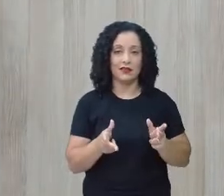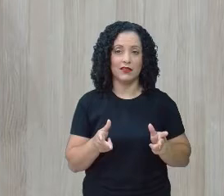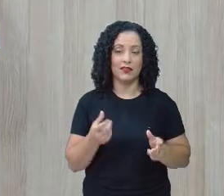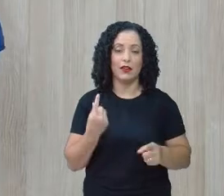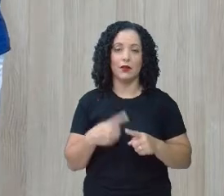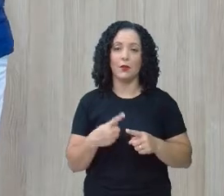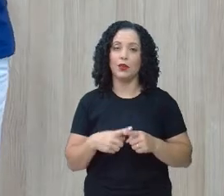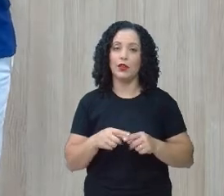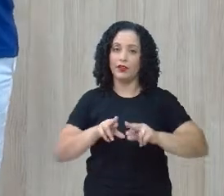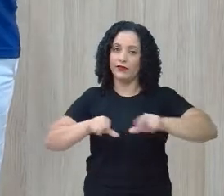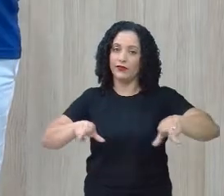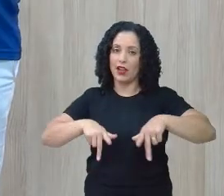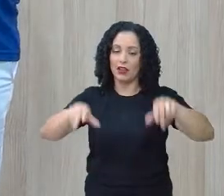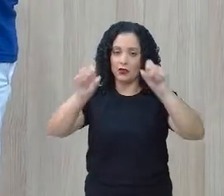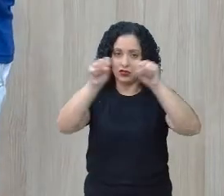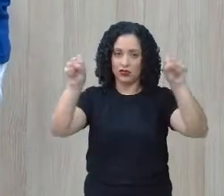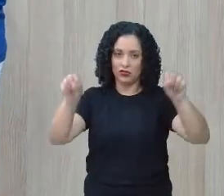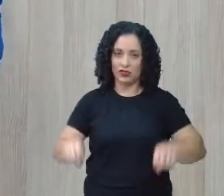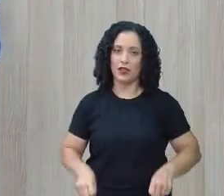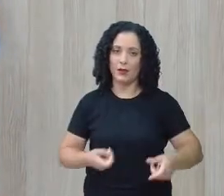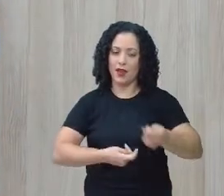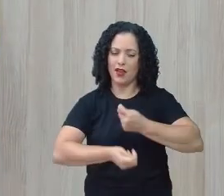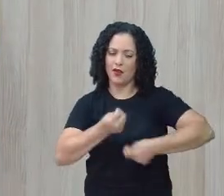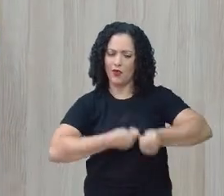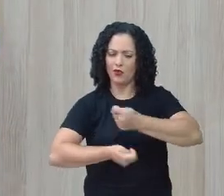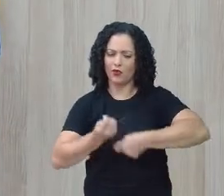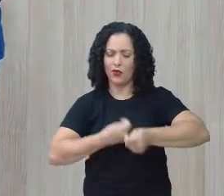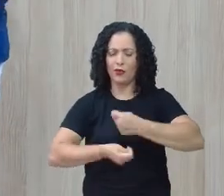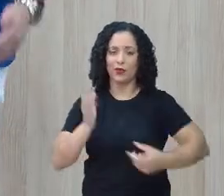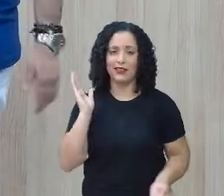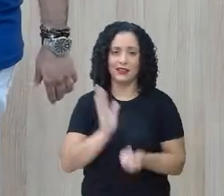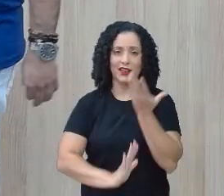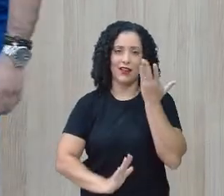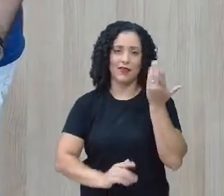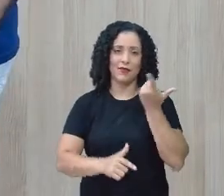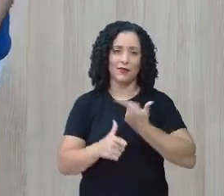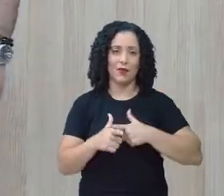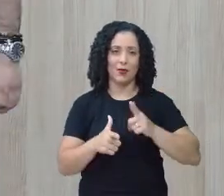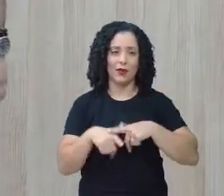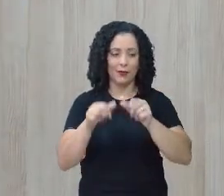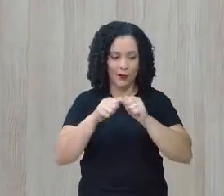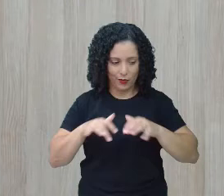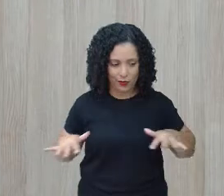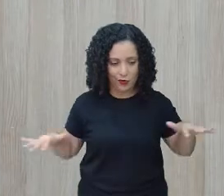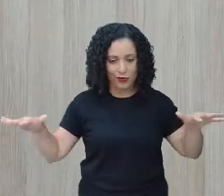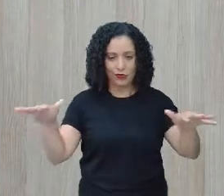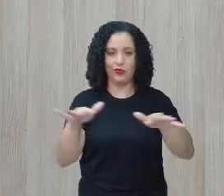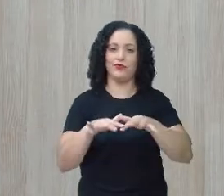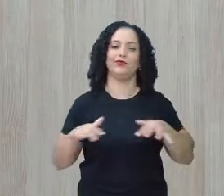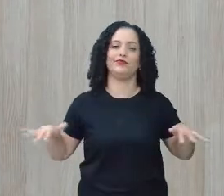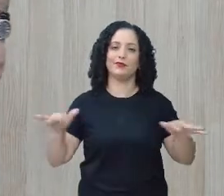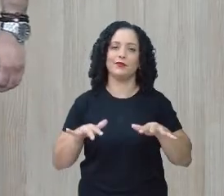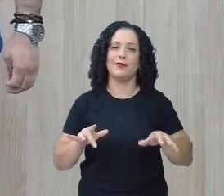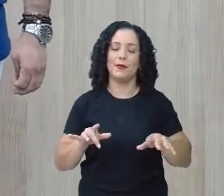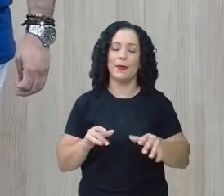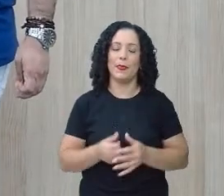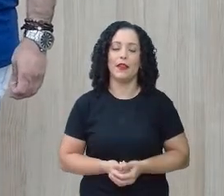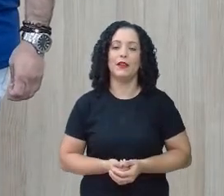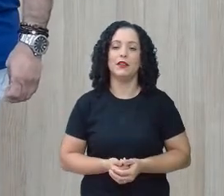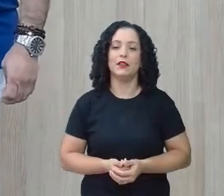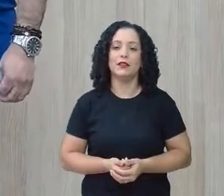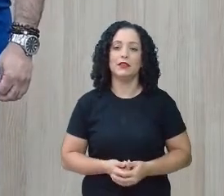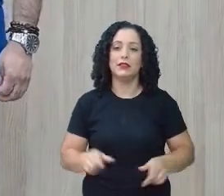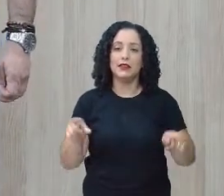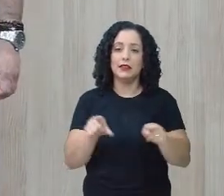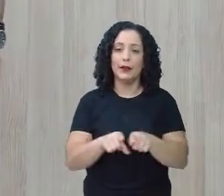no sistema econômico vigente, então aquilo gerava problemas sociais. Então, mas isso foi um objetivo secundário, né?